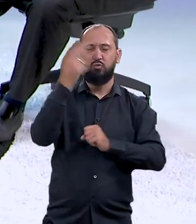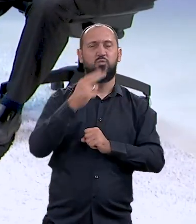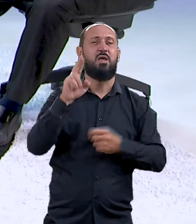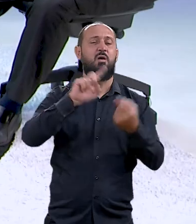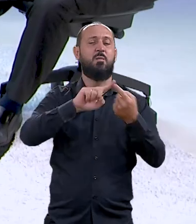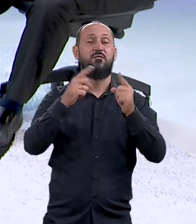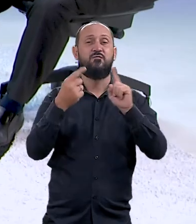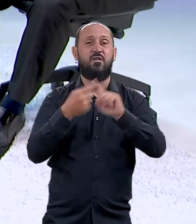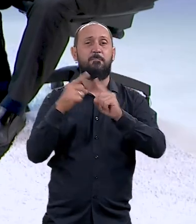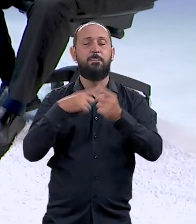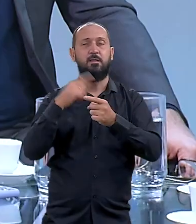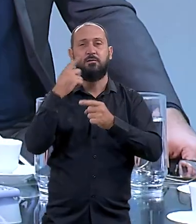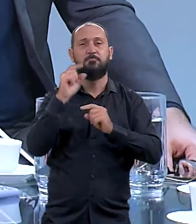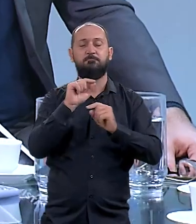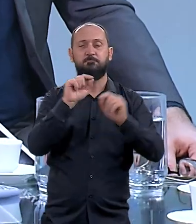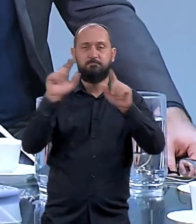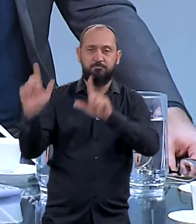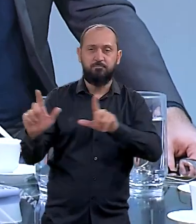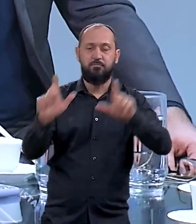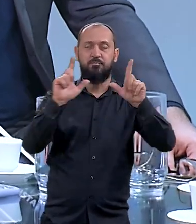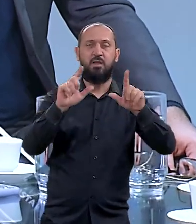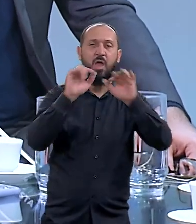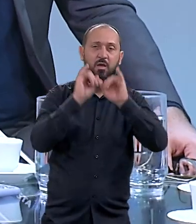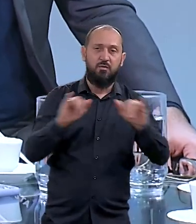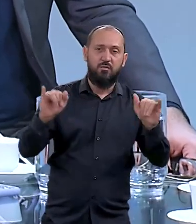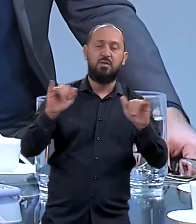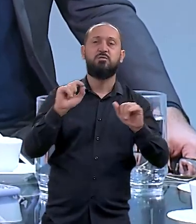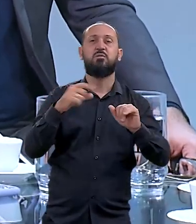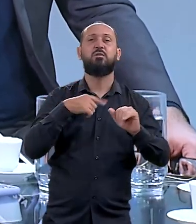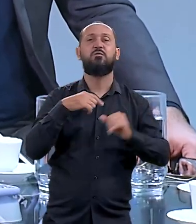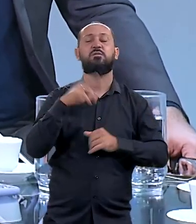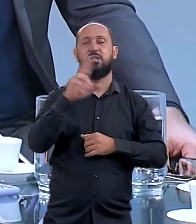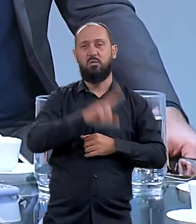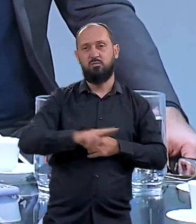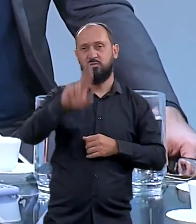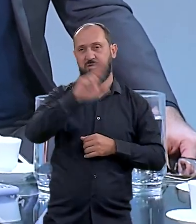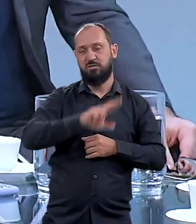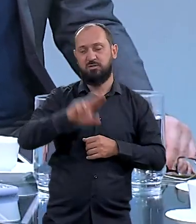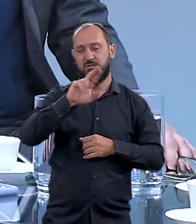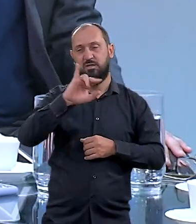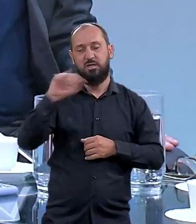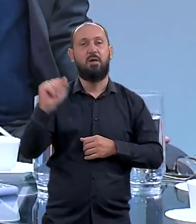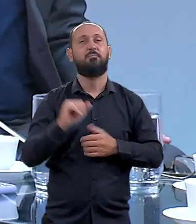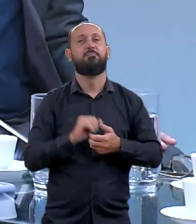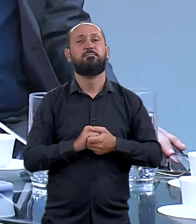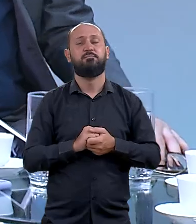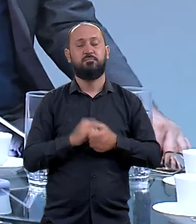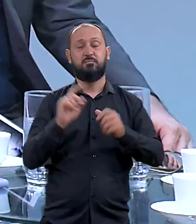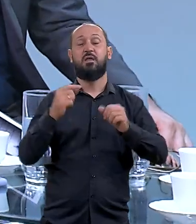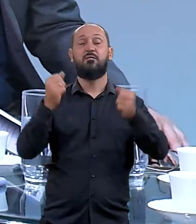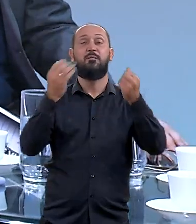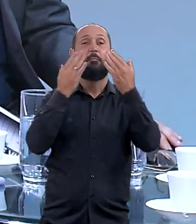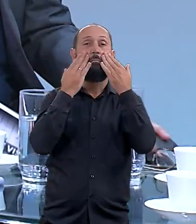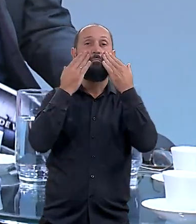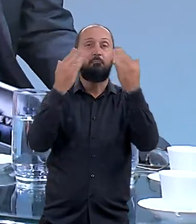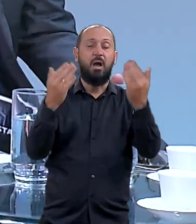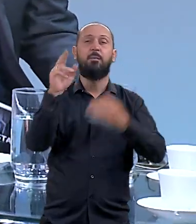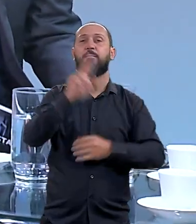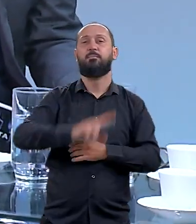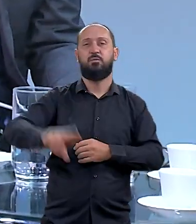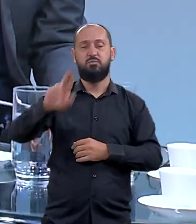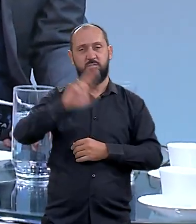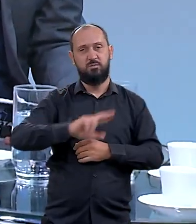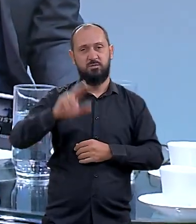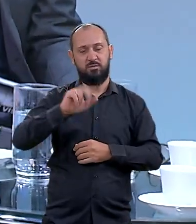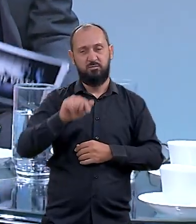à voz, né, tudo isso, porque tem muita gente usando isso para falsificar vozes. A inteligência artificial tem sido utilizada para enganar